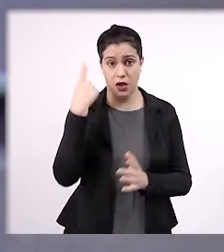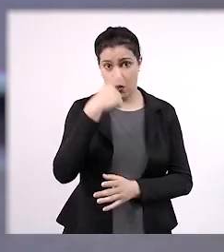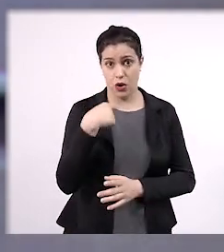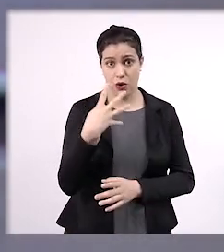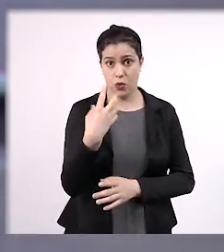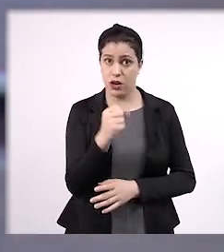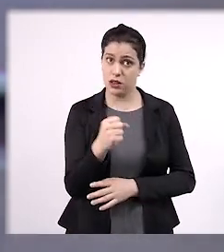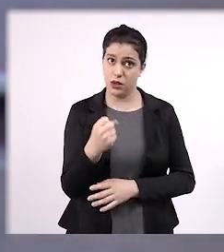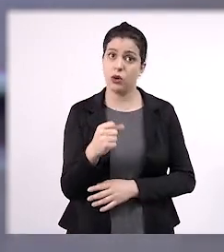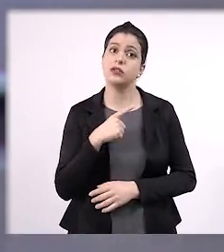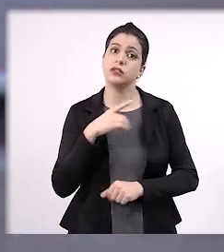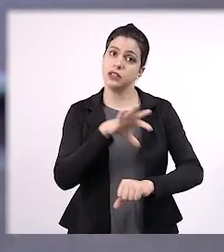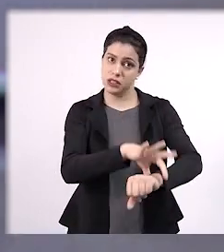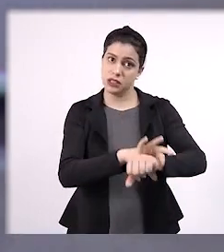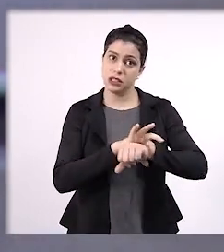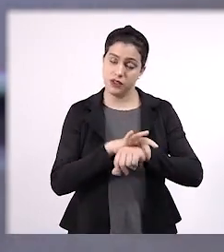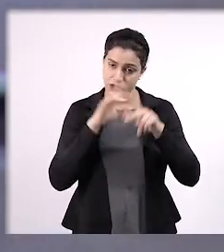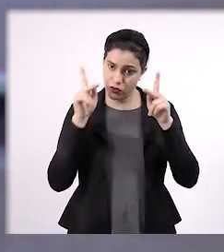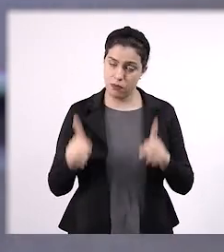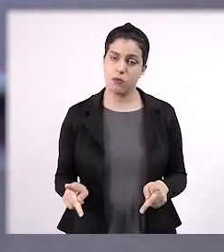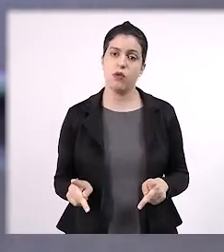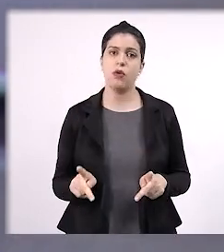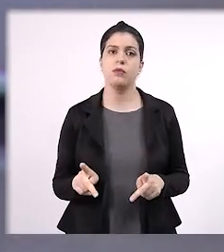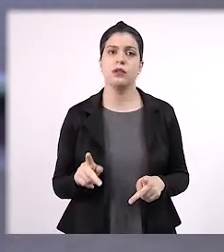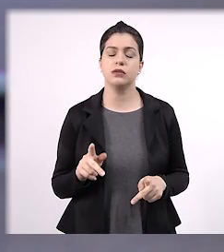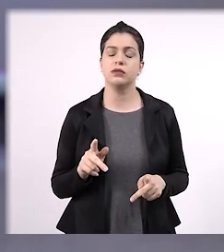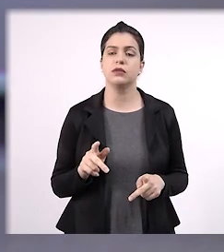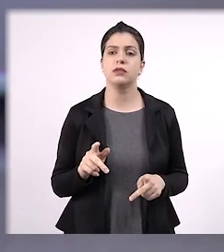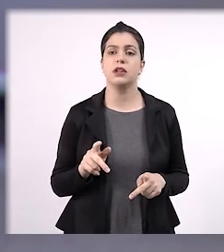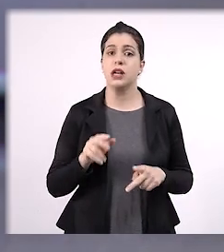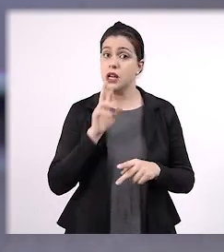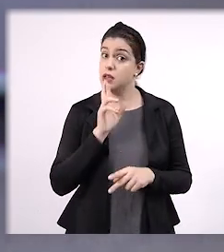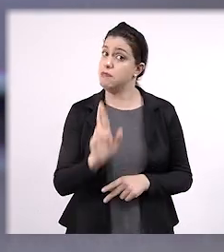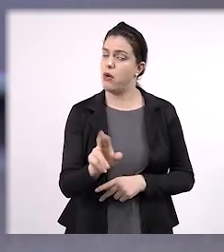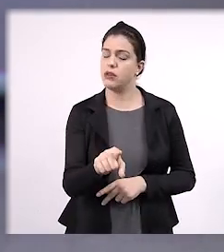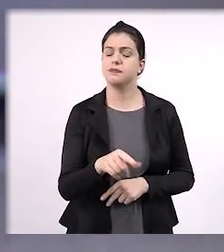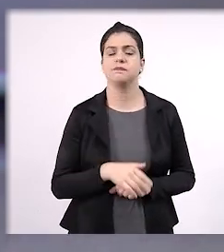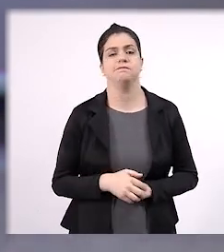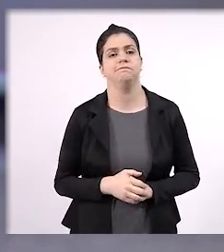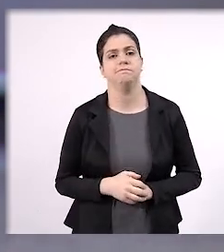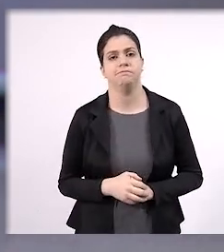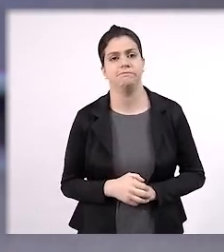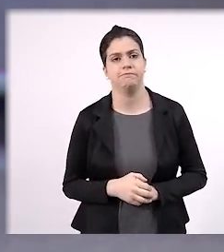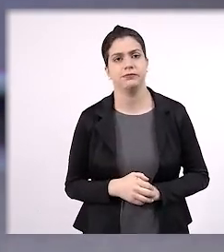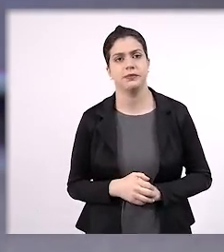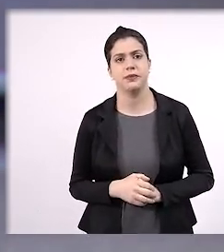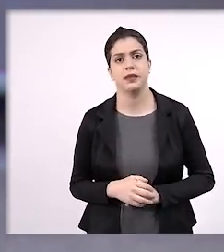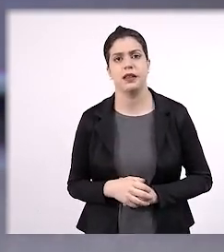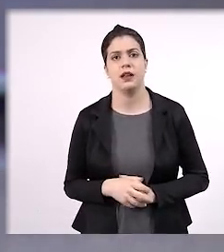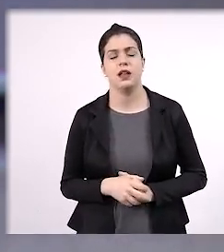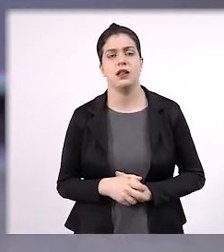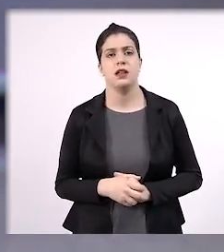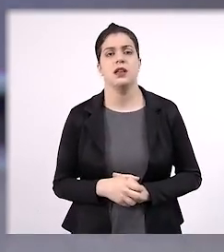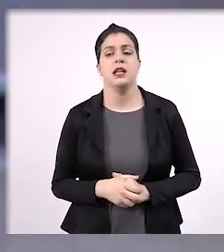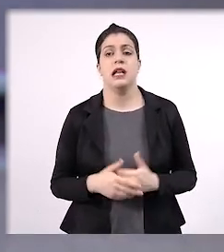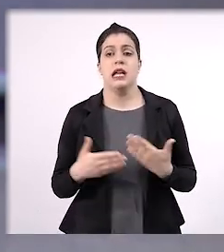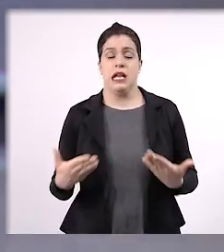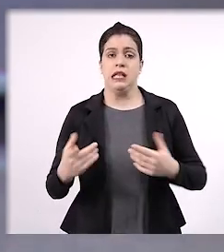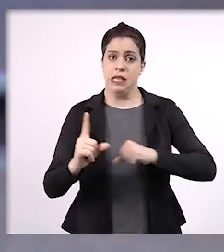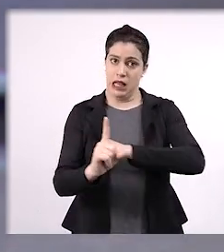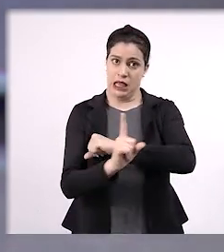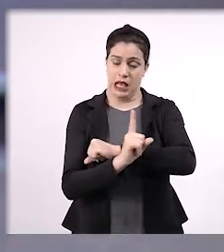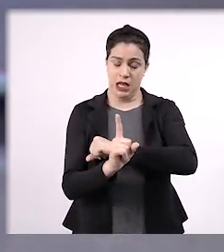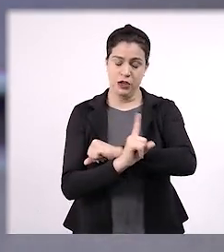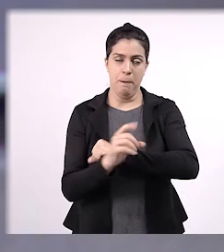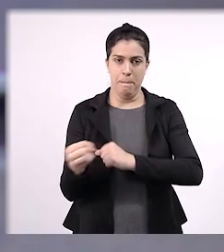está acontecendo, qual é a sua dificuldade, o que está acontecendo. Em até 48 horas, uma defensora ou um defensor público vai